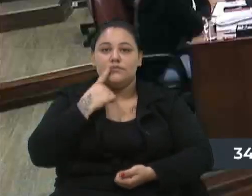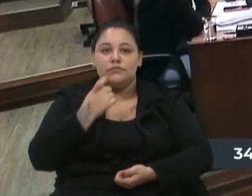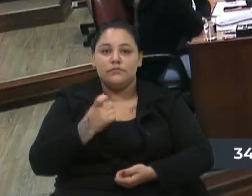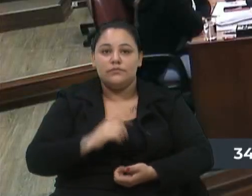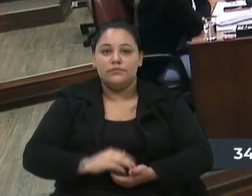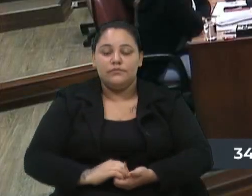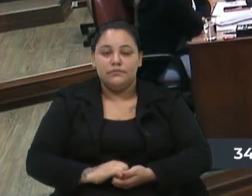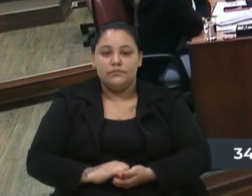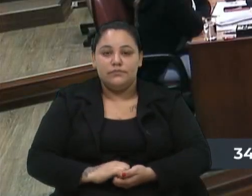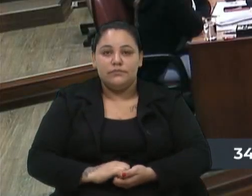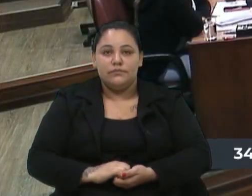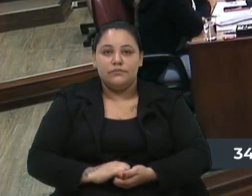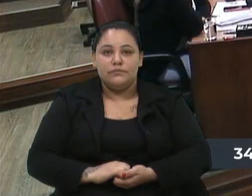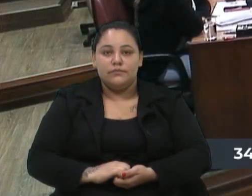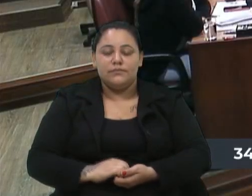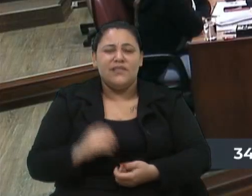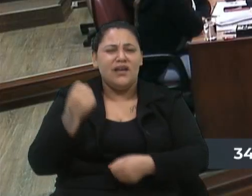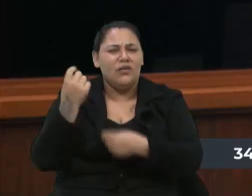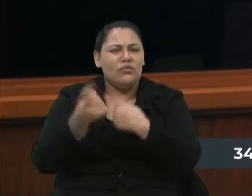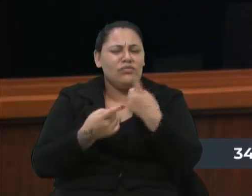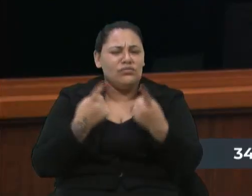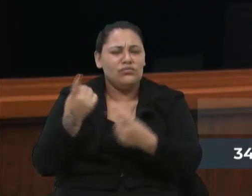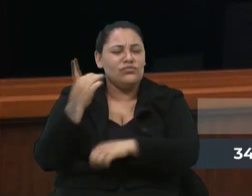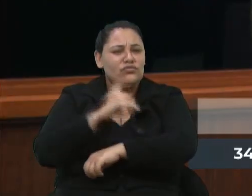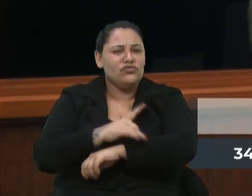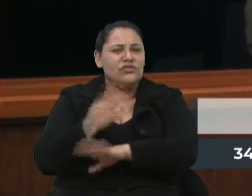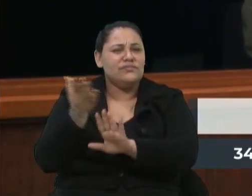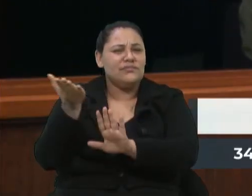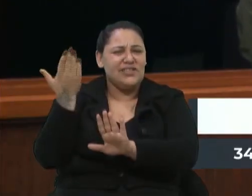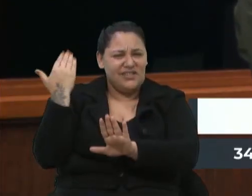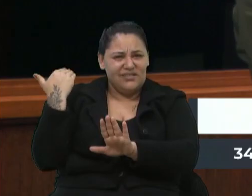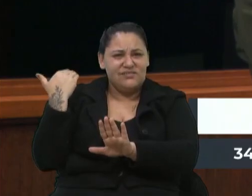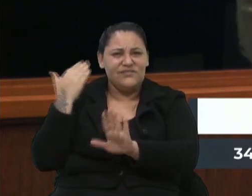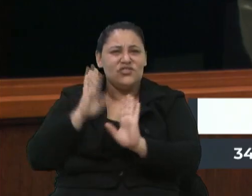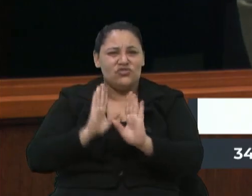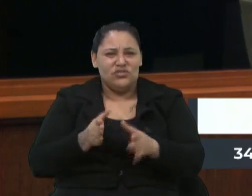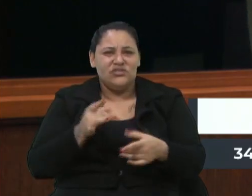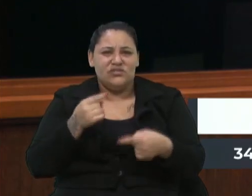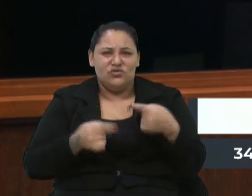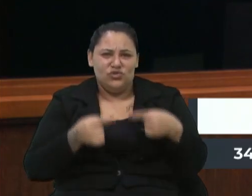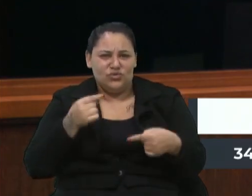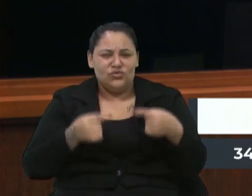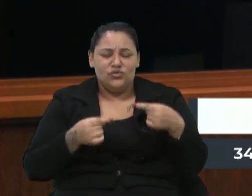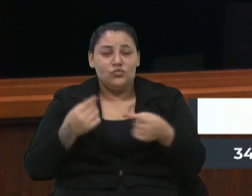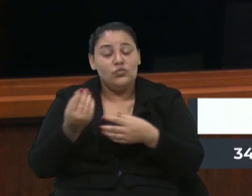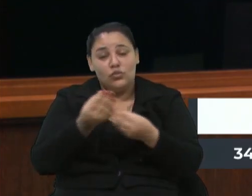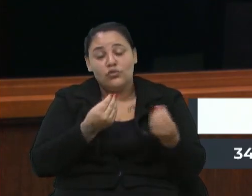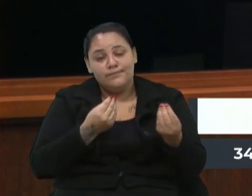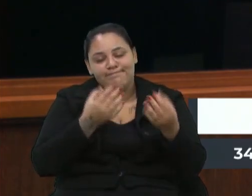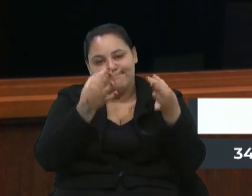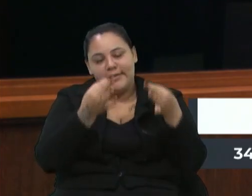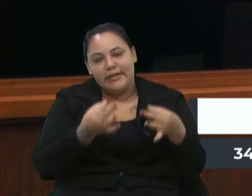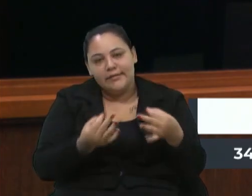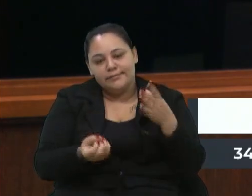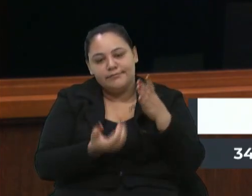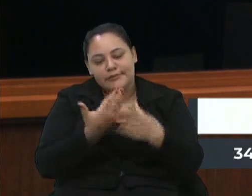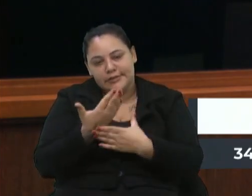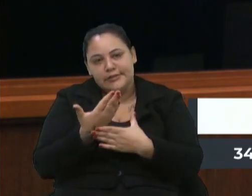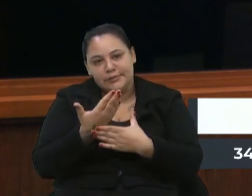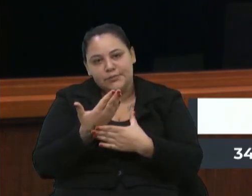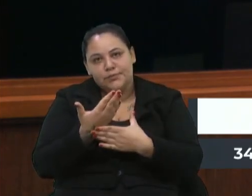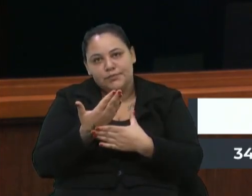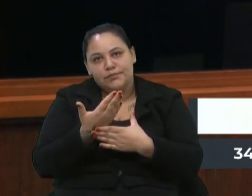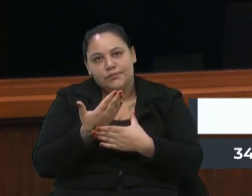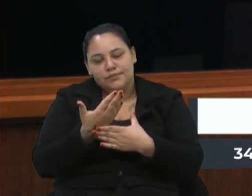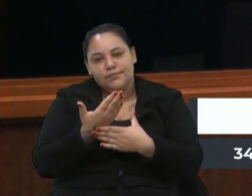Frigieri. Há alguns dias nós discutimos bastante essa questão da criação da